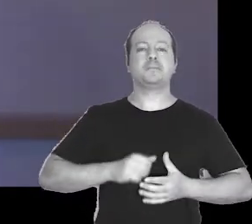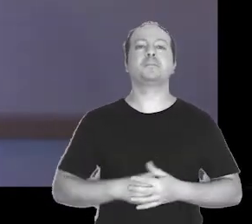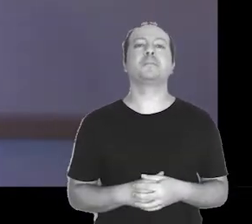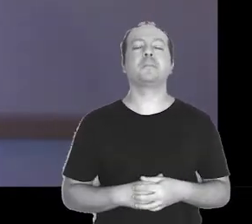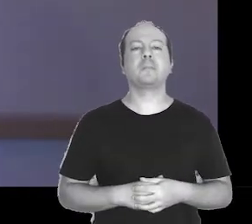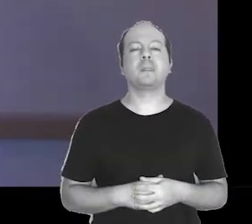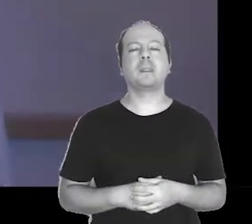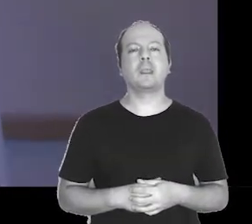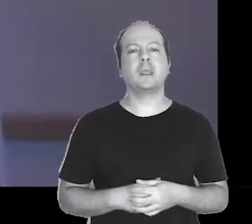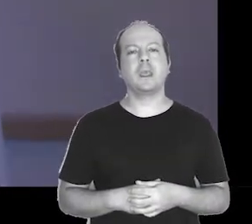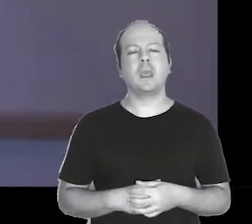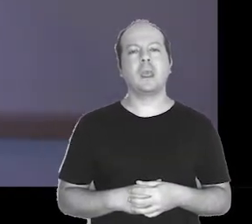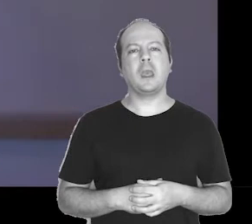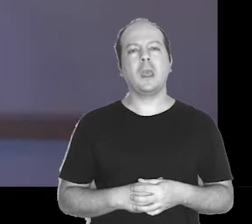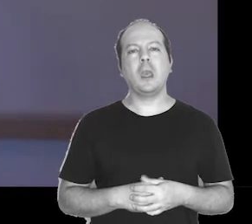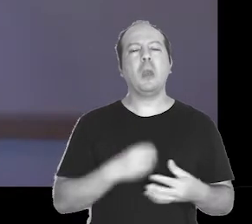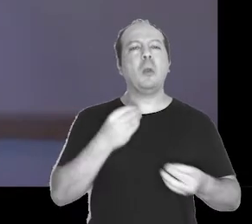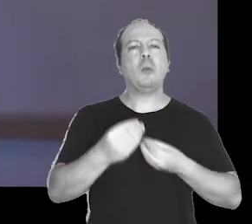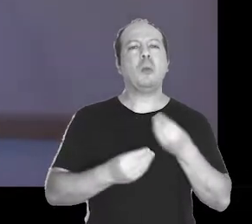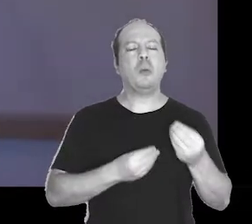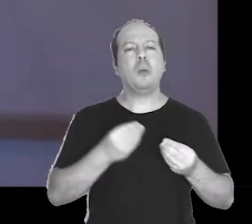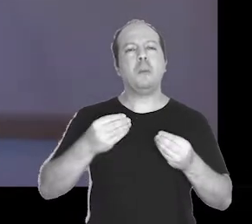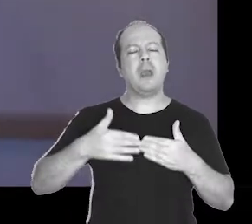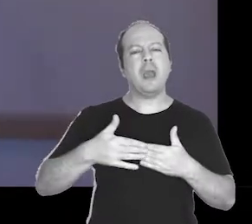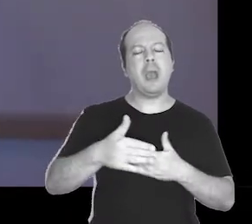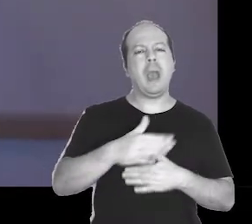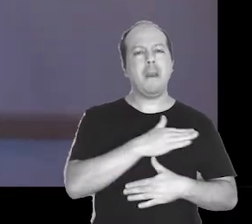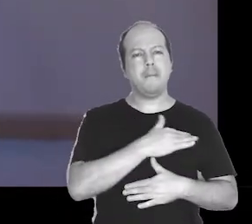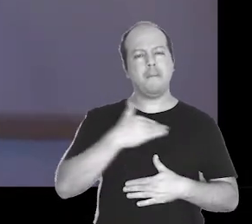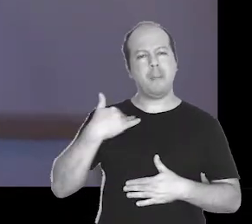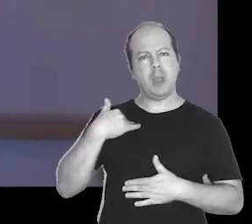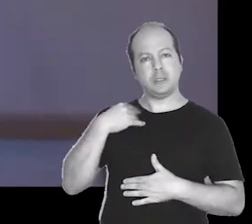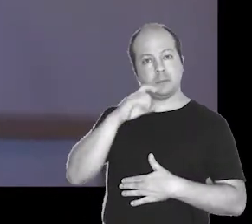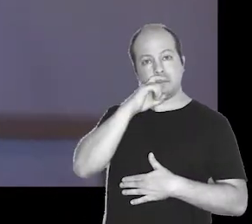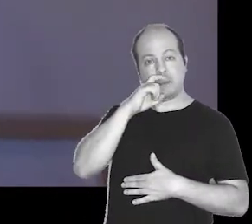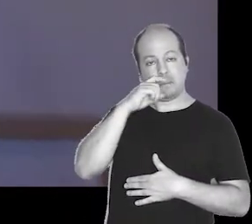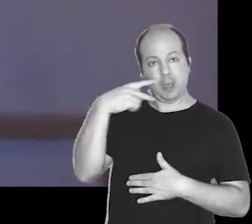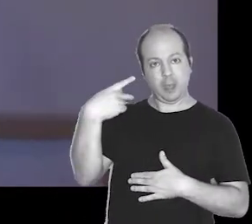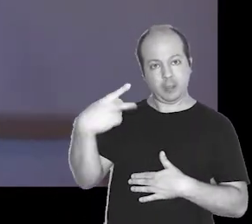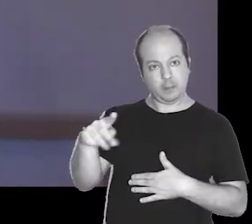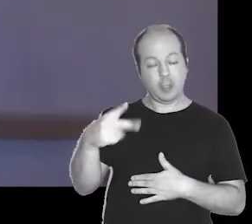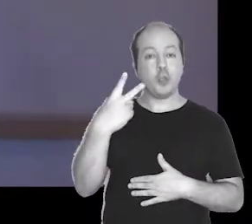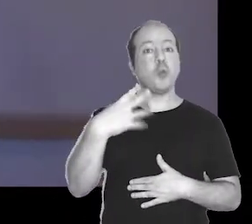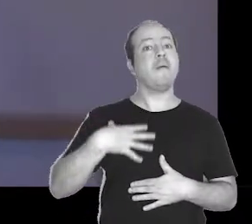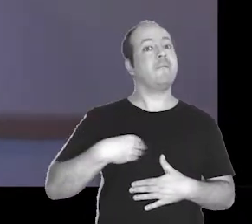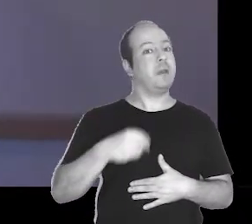Trata-se, como se vê, da morte do pai de Leonardo.